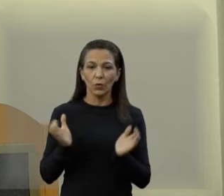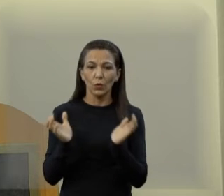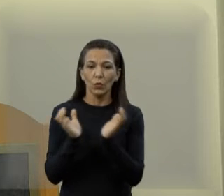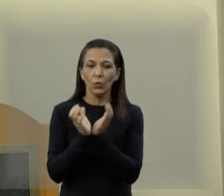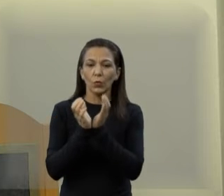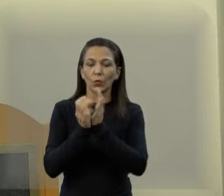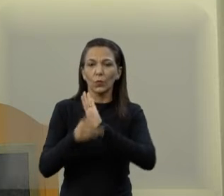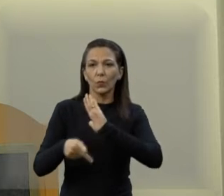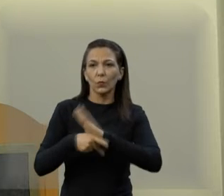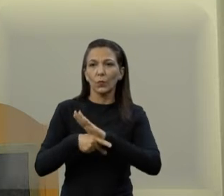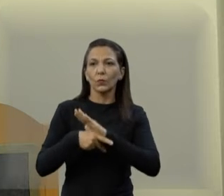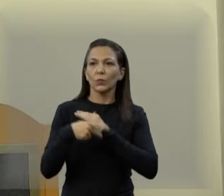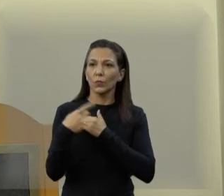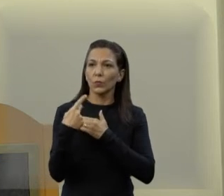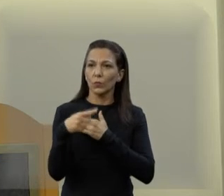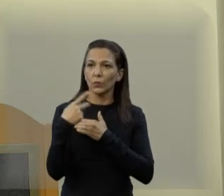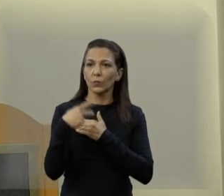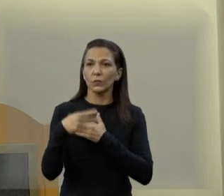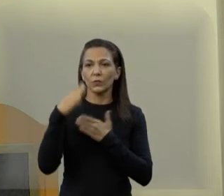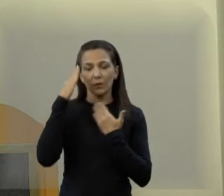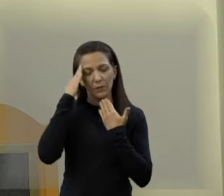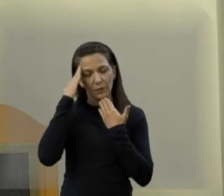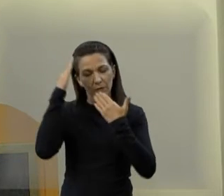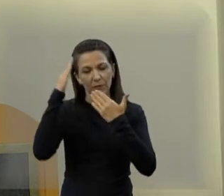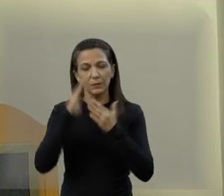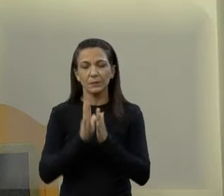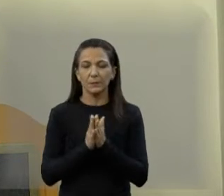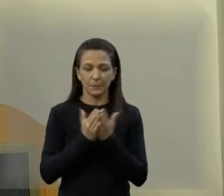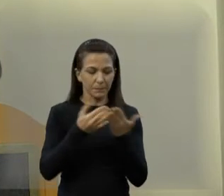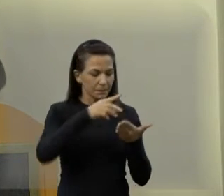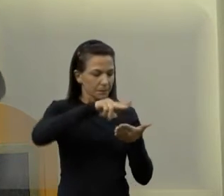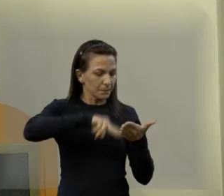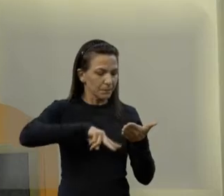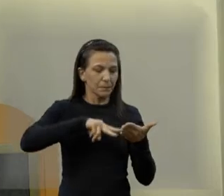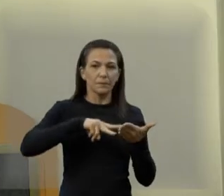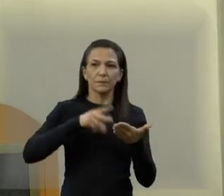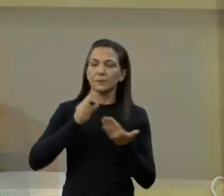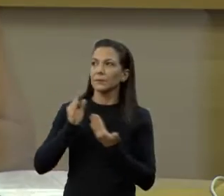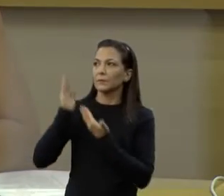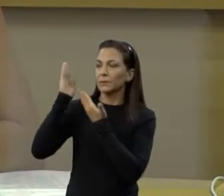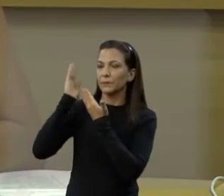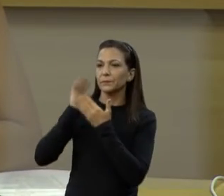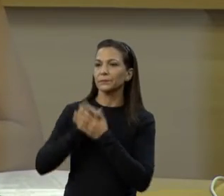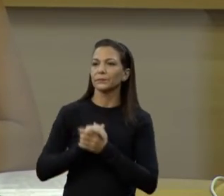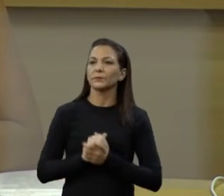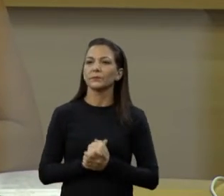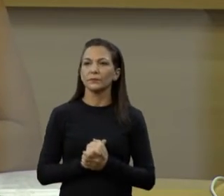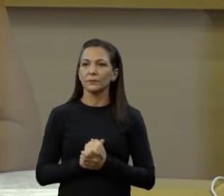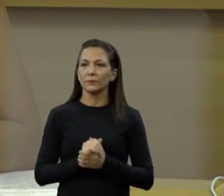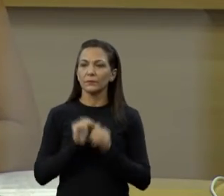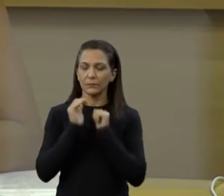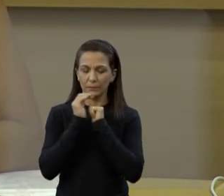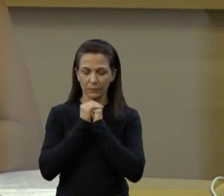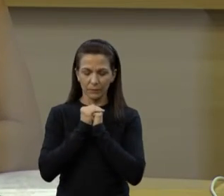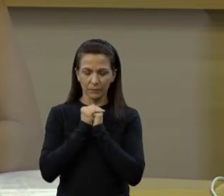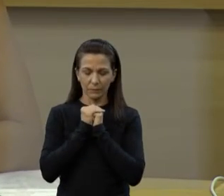só corpo e sejam agradecidos palavra do senhor bom graças a Deus